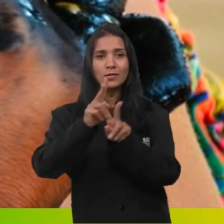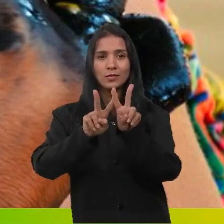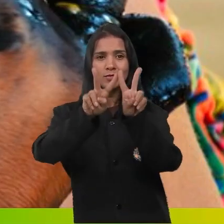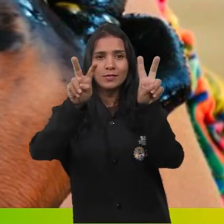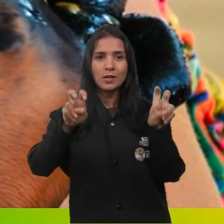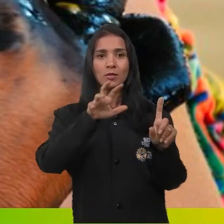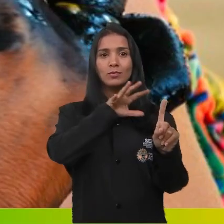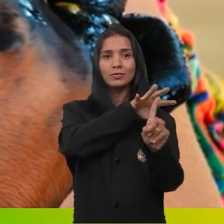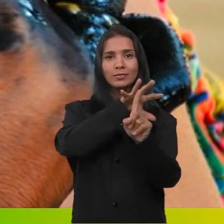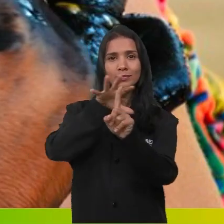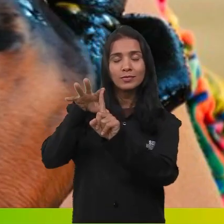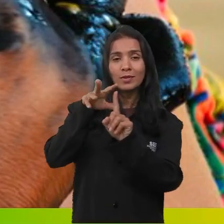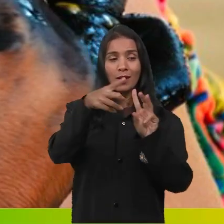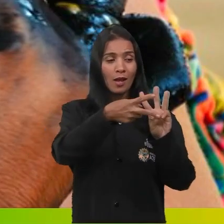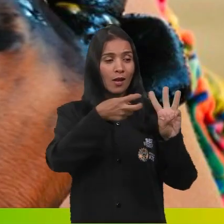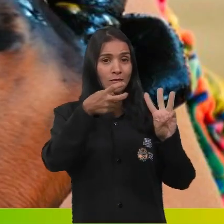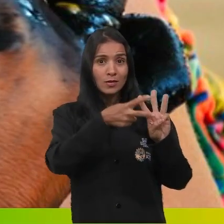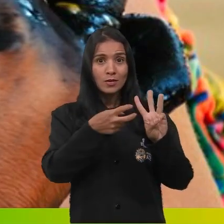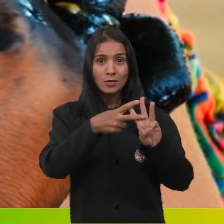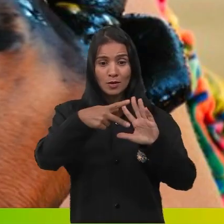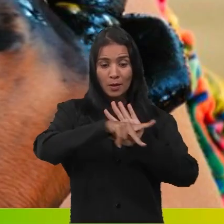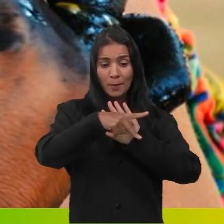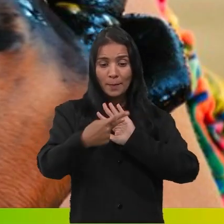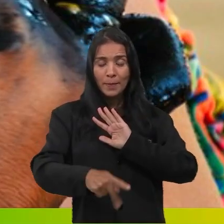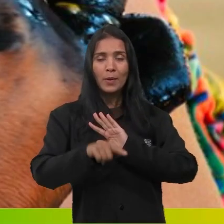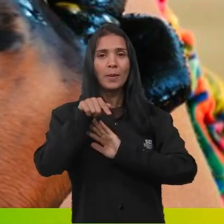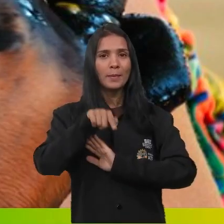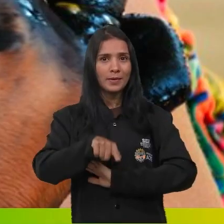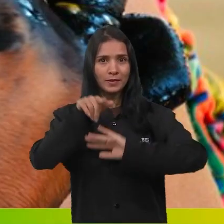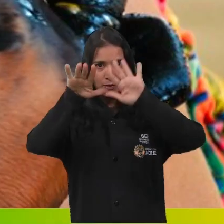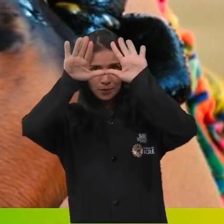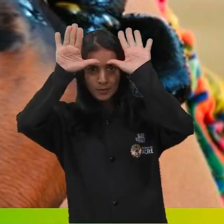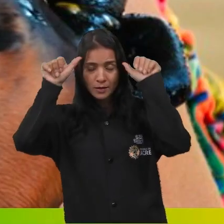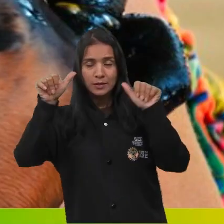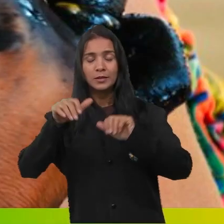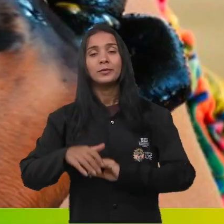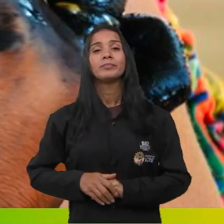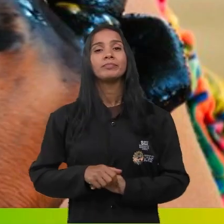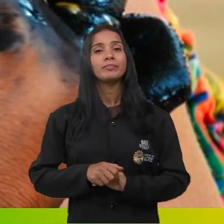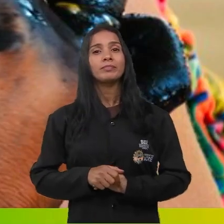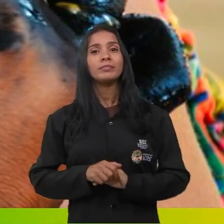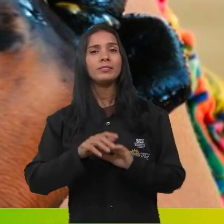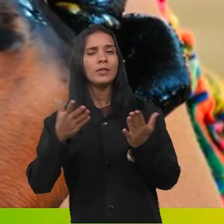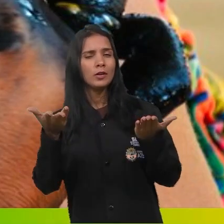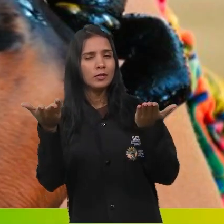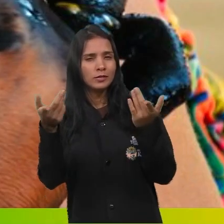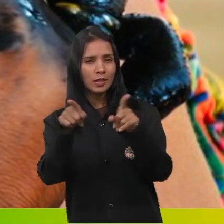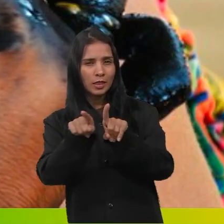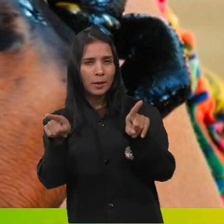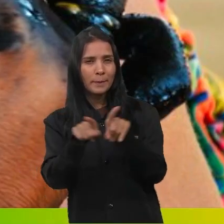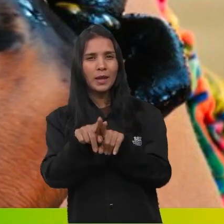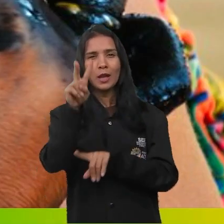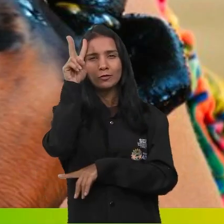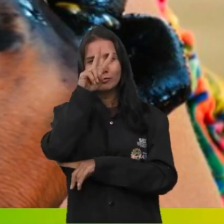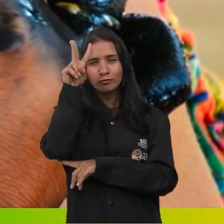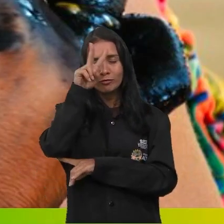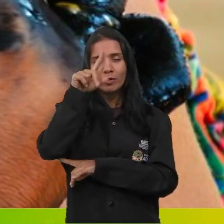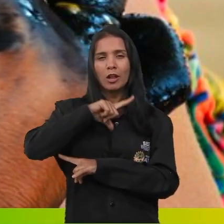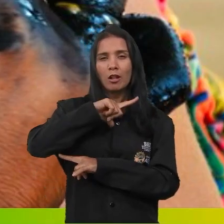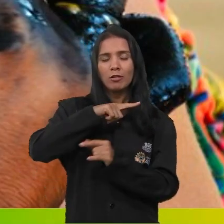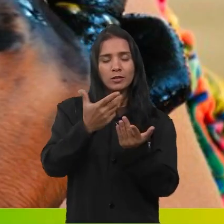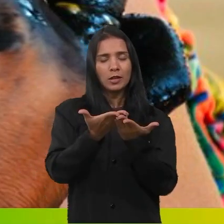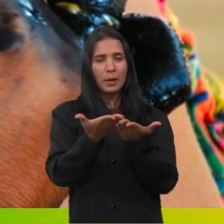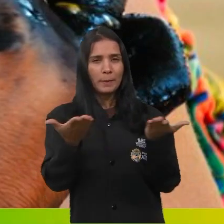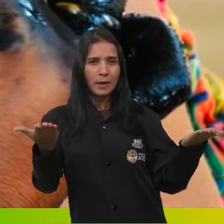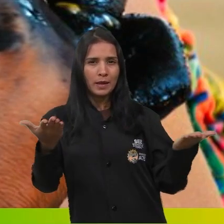culturas indígenas no Acre. Então, nós vamos falar aqui um pouco sobre as raízes históricas. Leiam